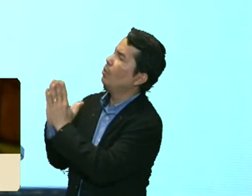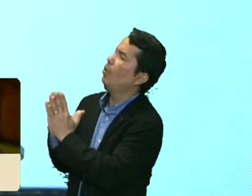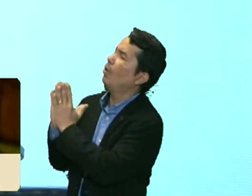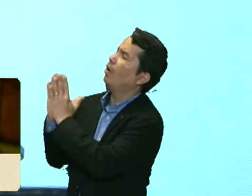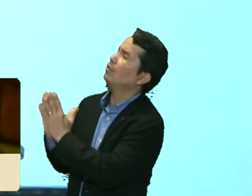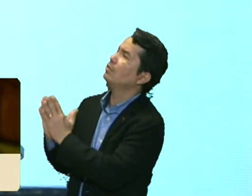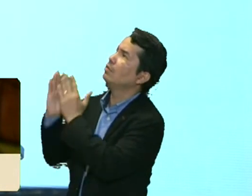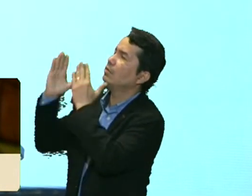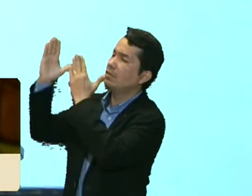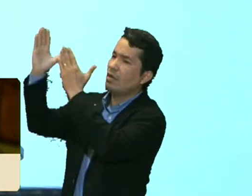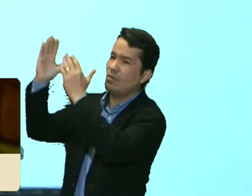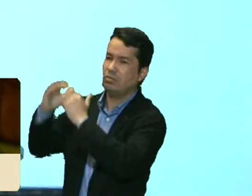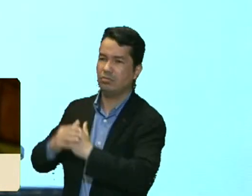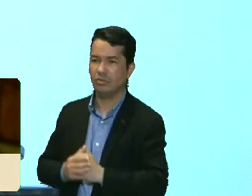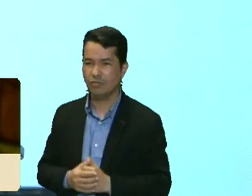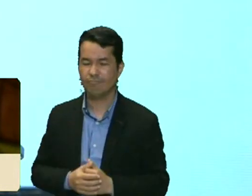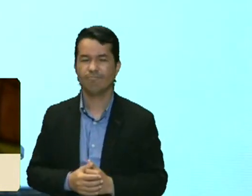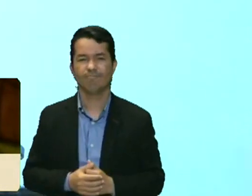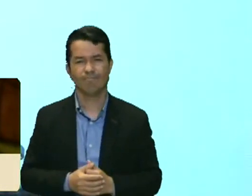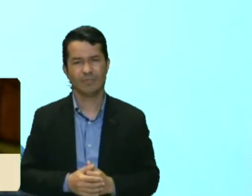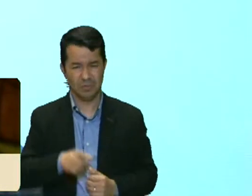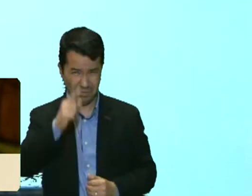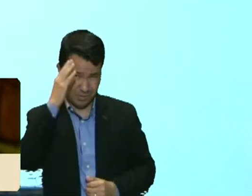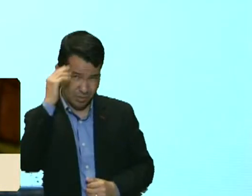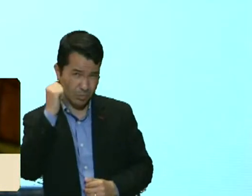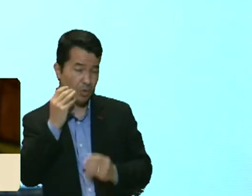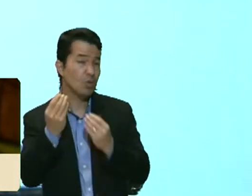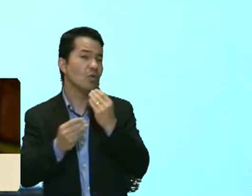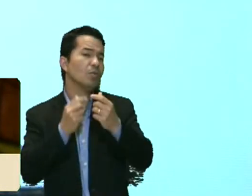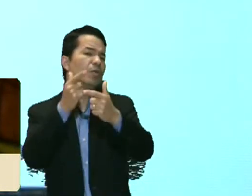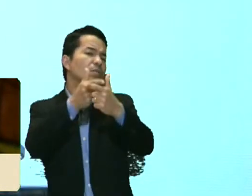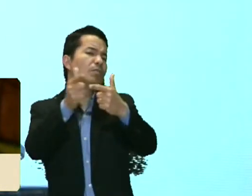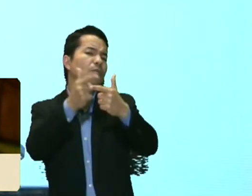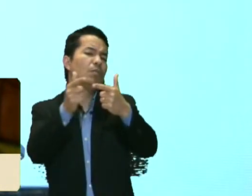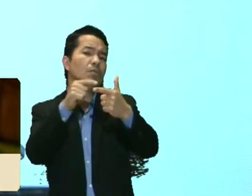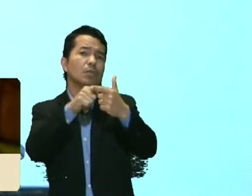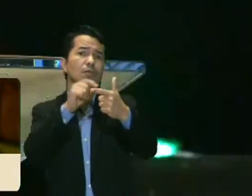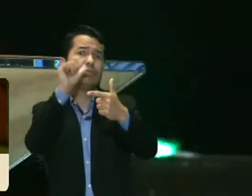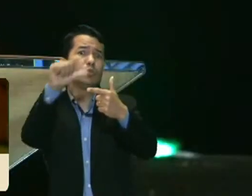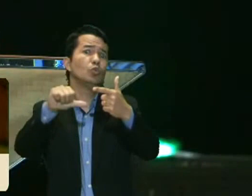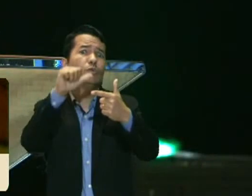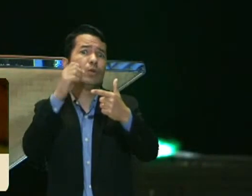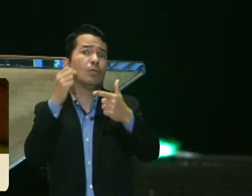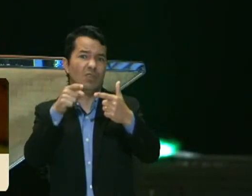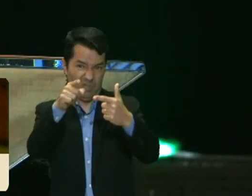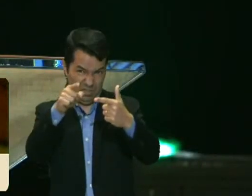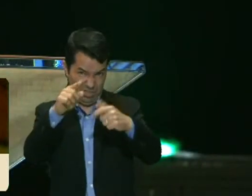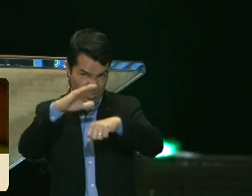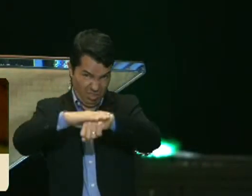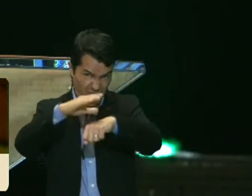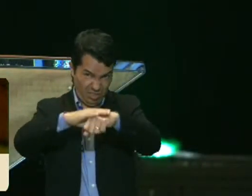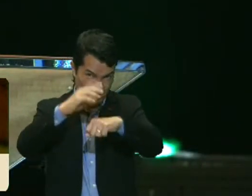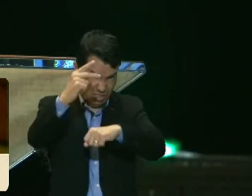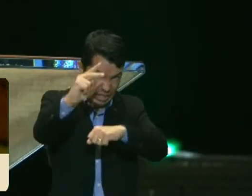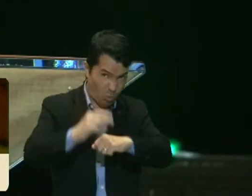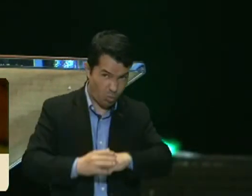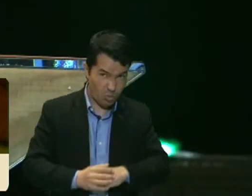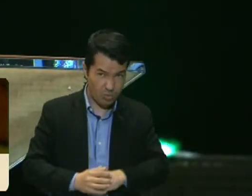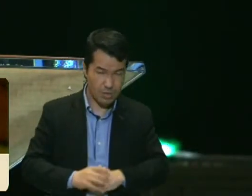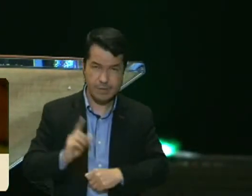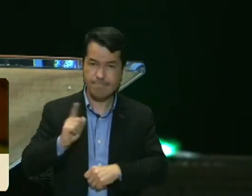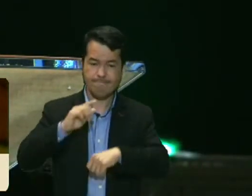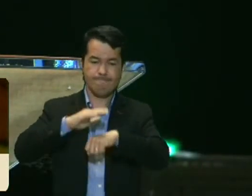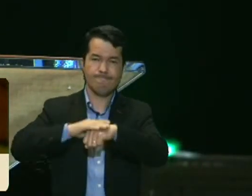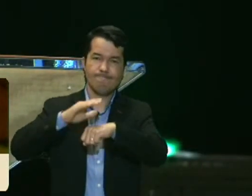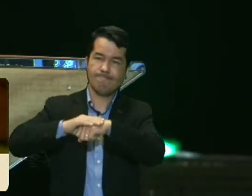A solução dos problemas não está em suas mãos, está na presença de Deus.